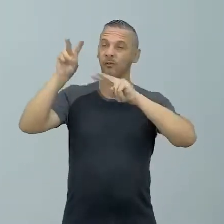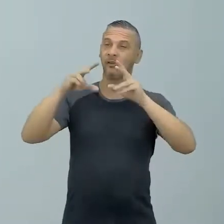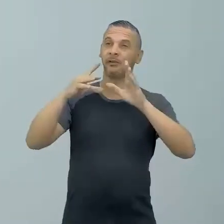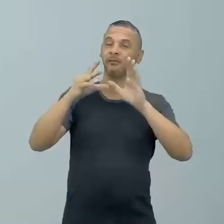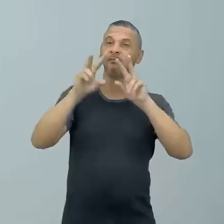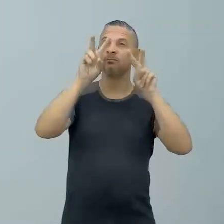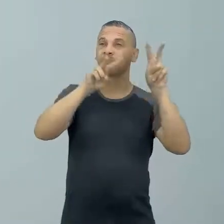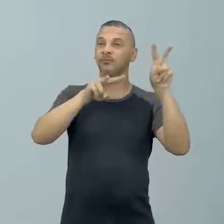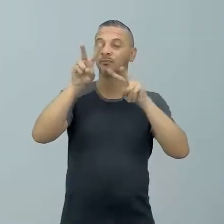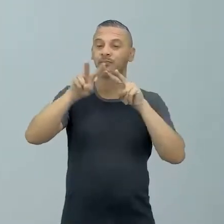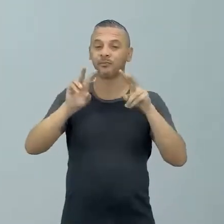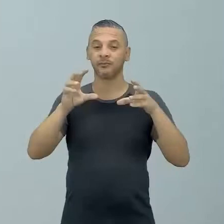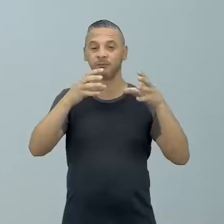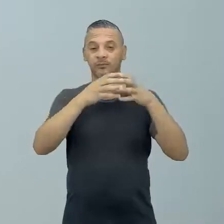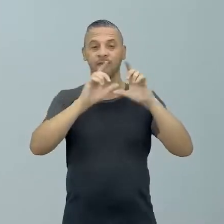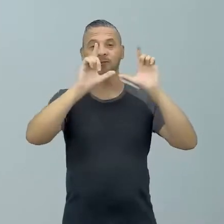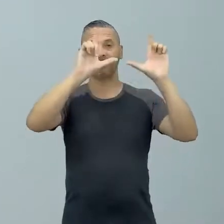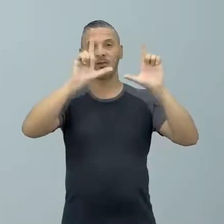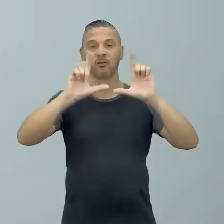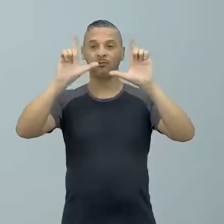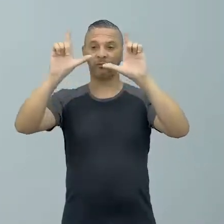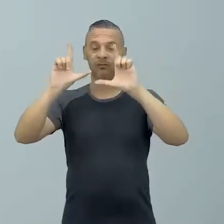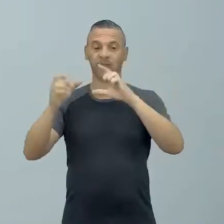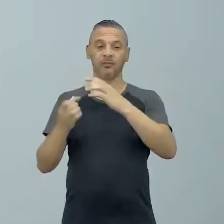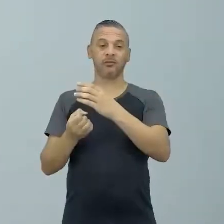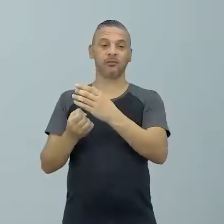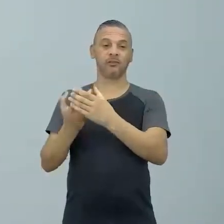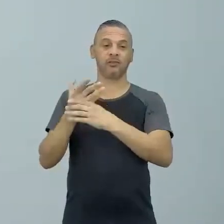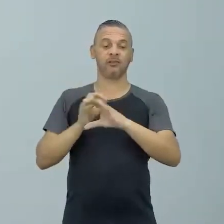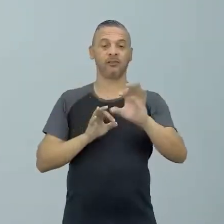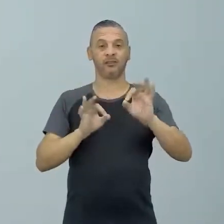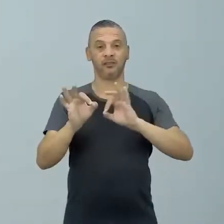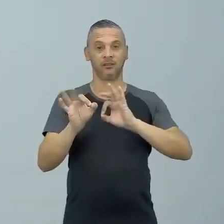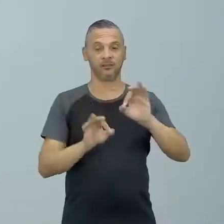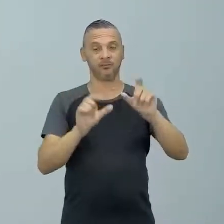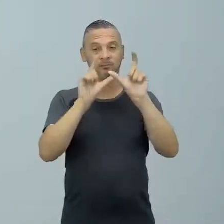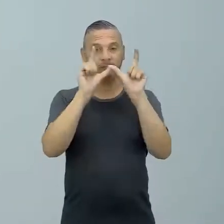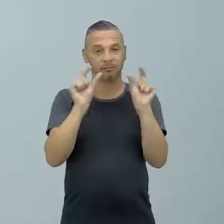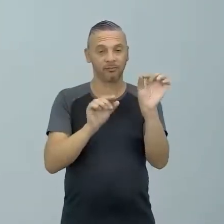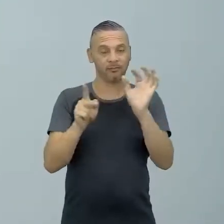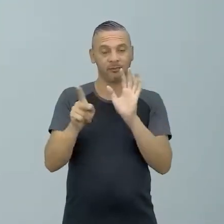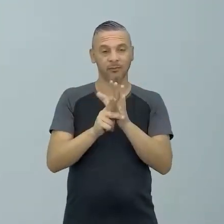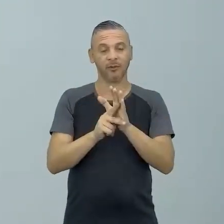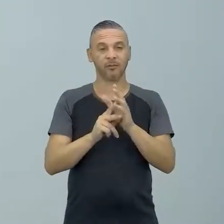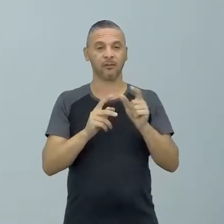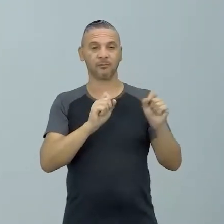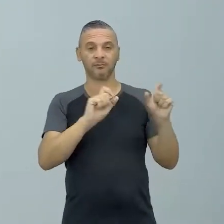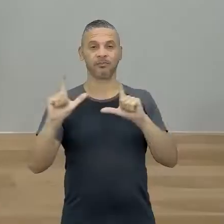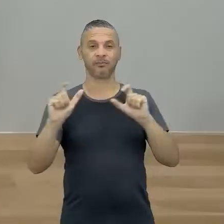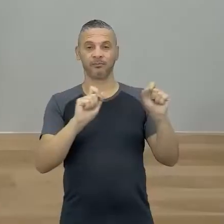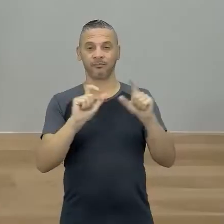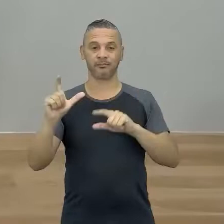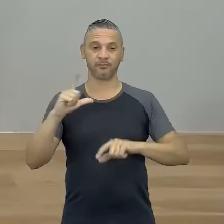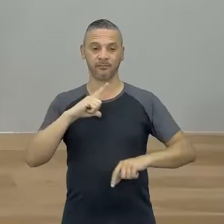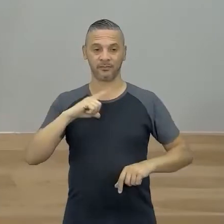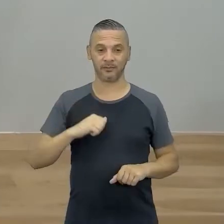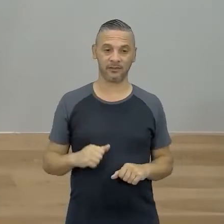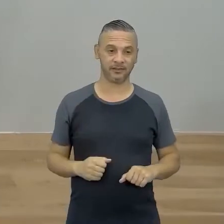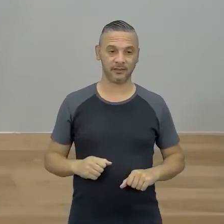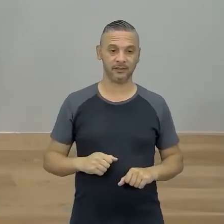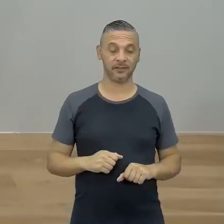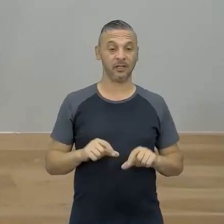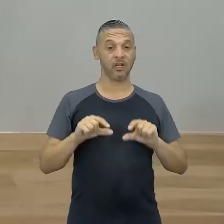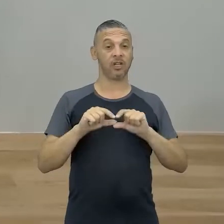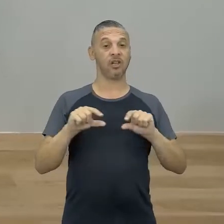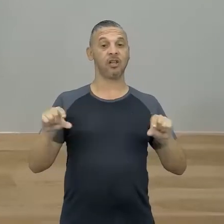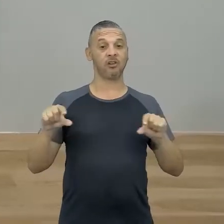que você só upa as fotos e ele faz todo, o algoritmo mesmo cria todo o E você vê ambiente. que tinha